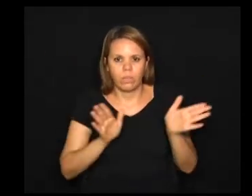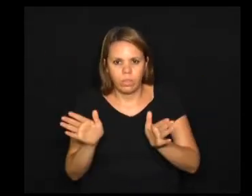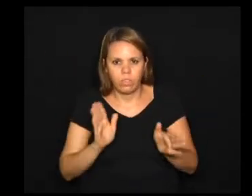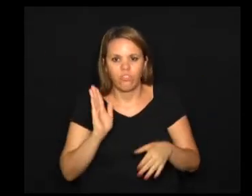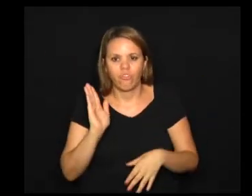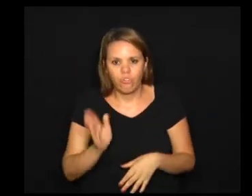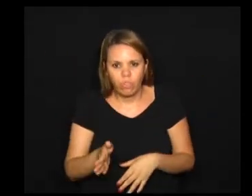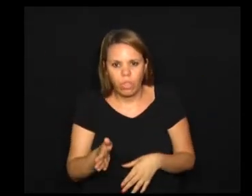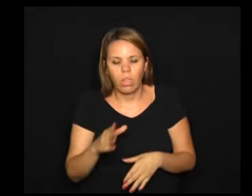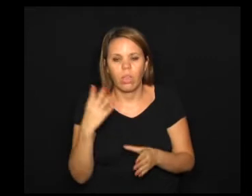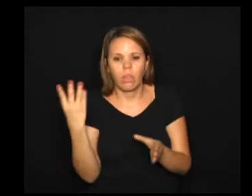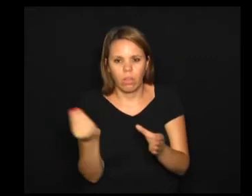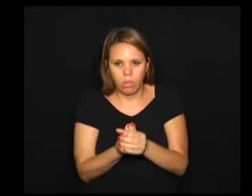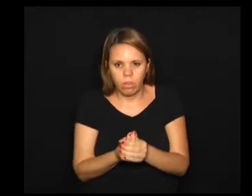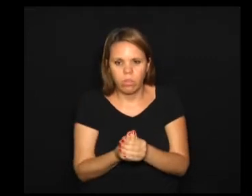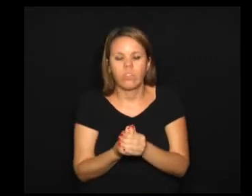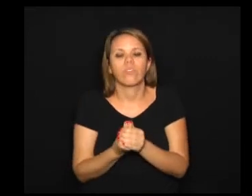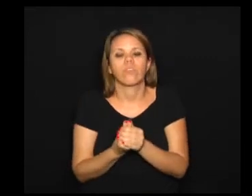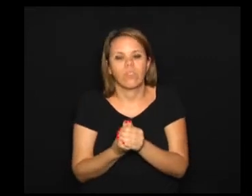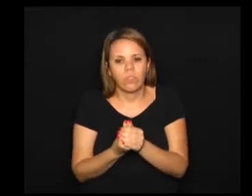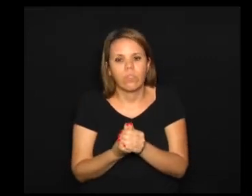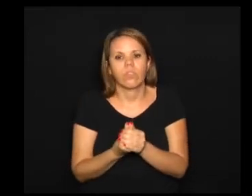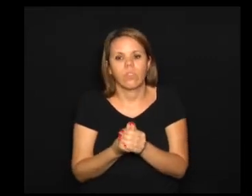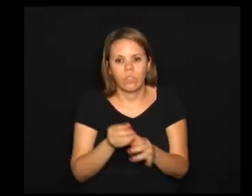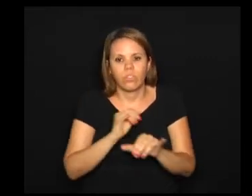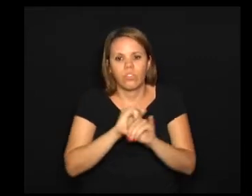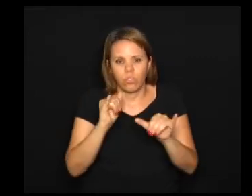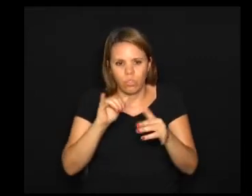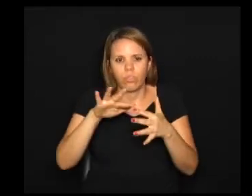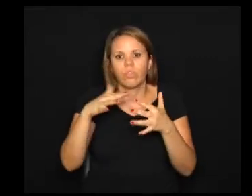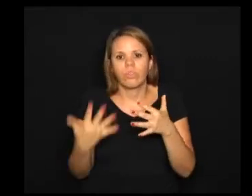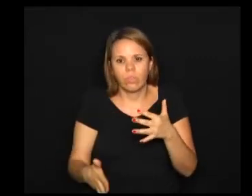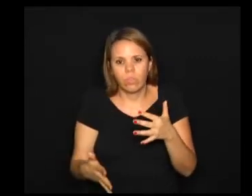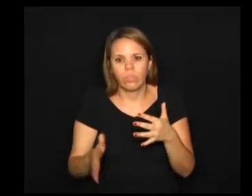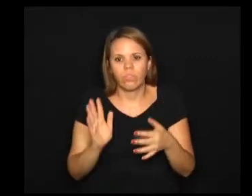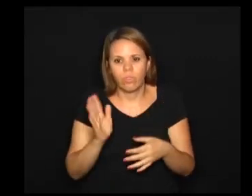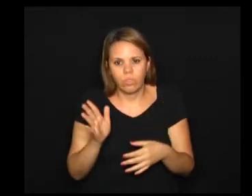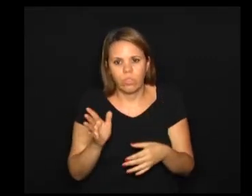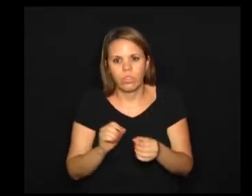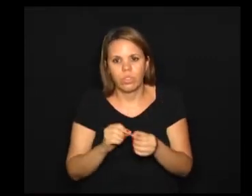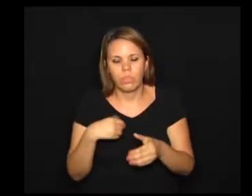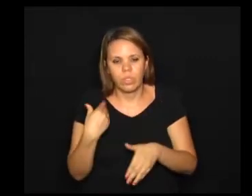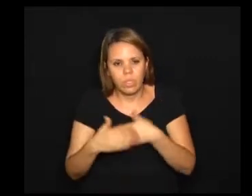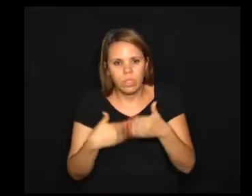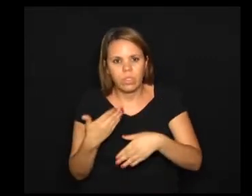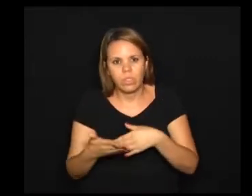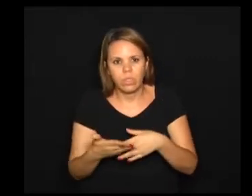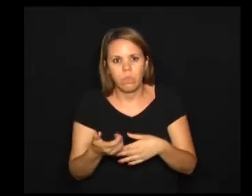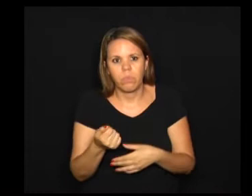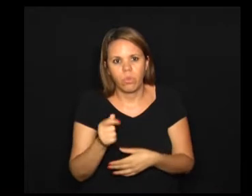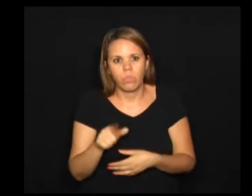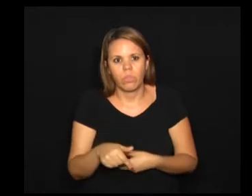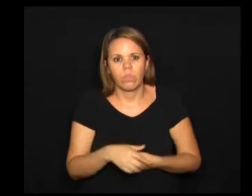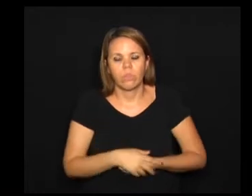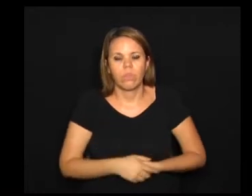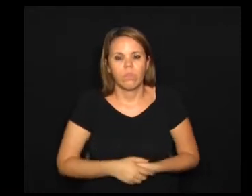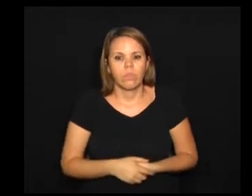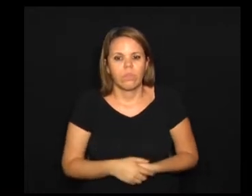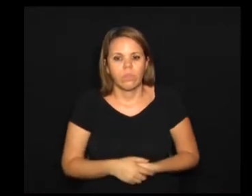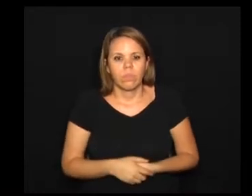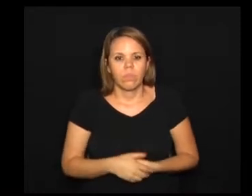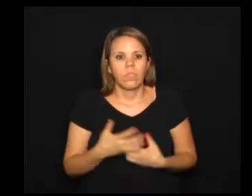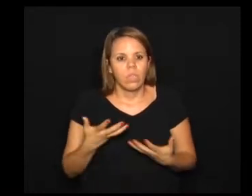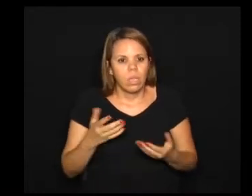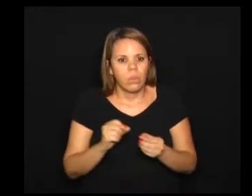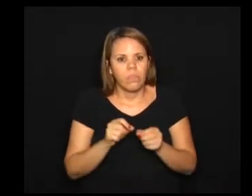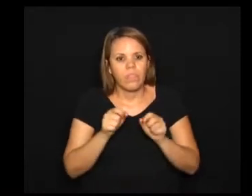já estamos colocando para divulgação com Libras, né? Então a gente já vem andando com um pouco disso aí. E pretendemos